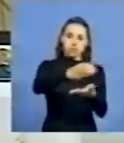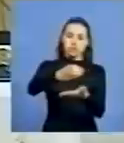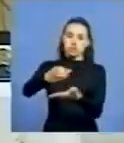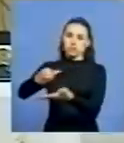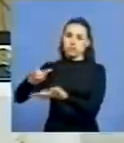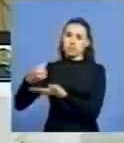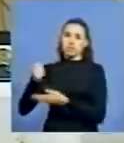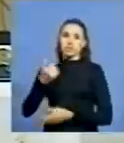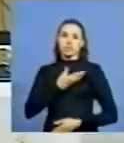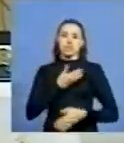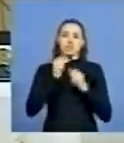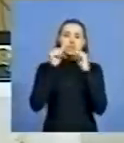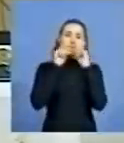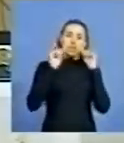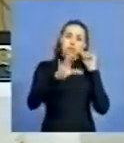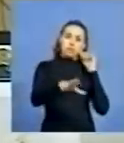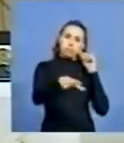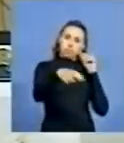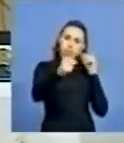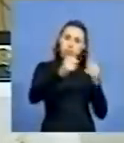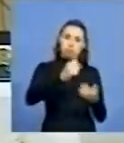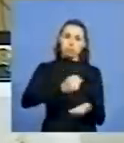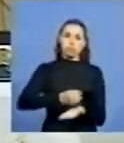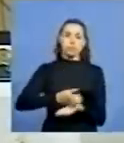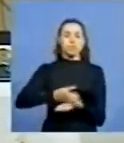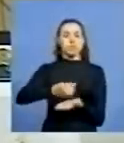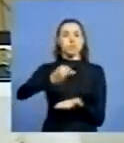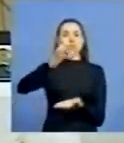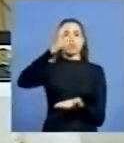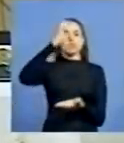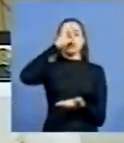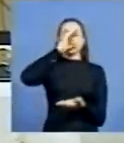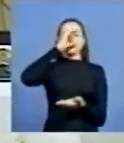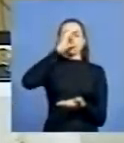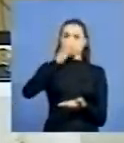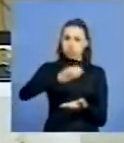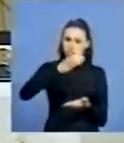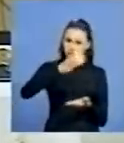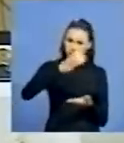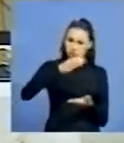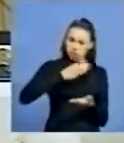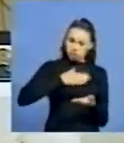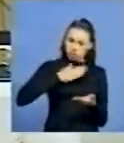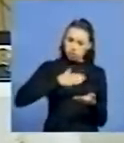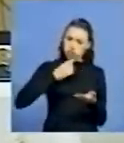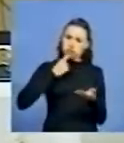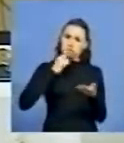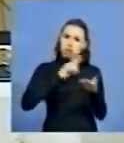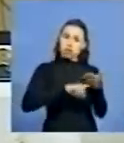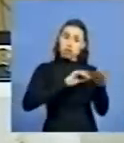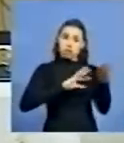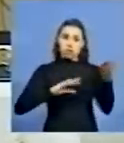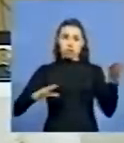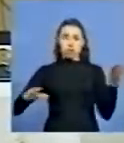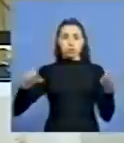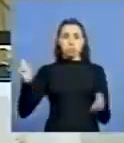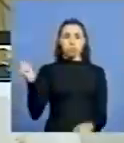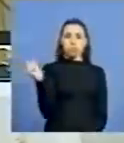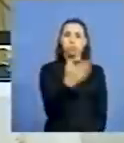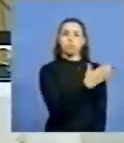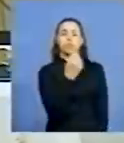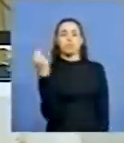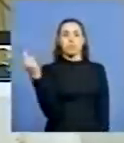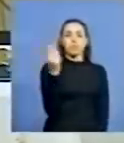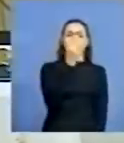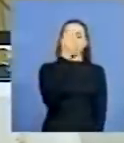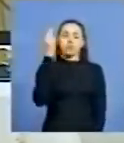dei aos seus discípulos, dizendo: tomai todos e bebei. Este é o cálice do meu sangue, o sangue